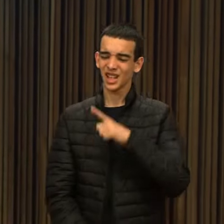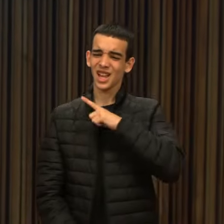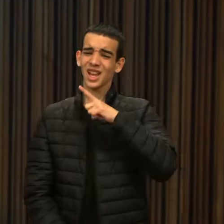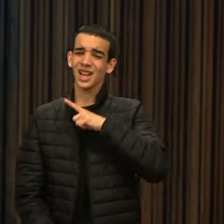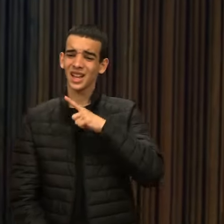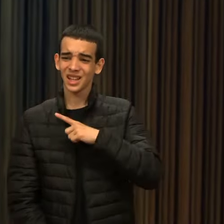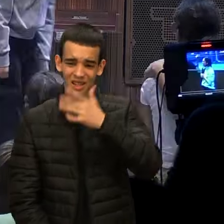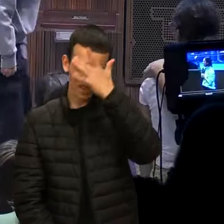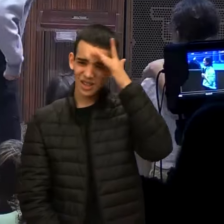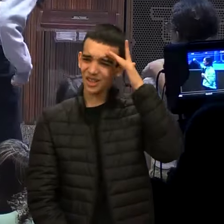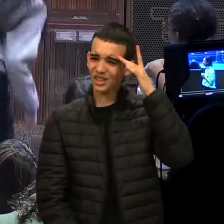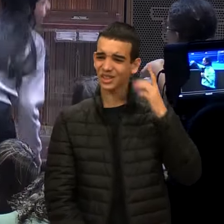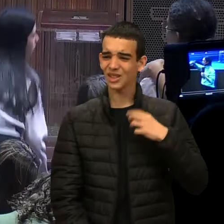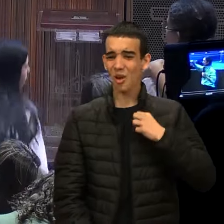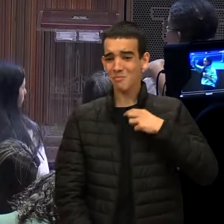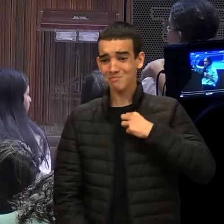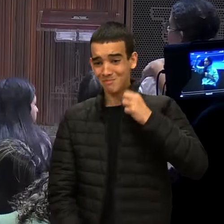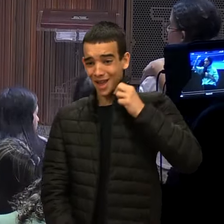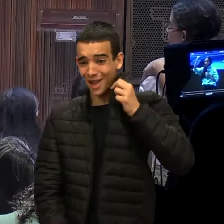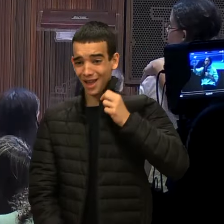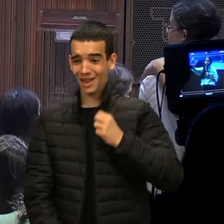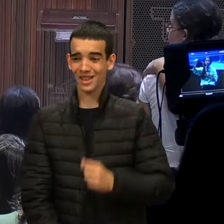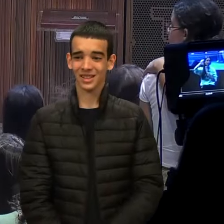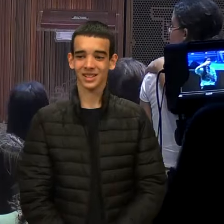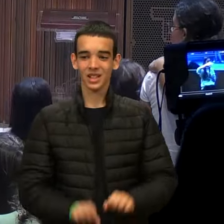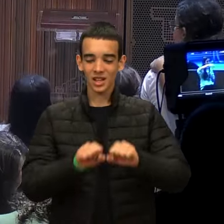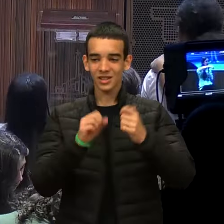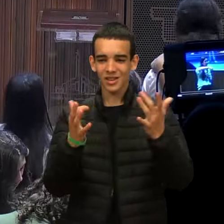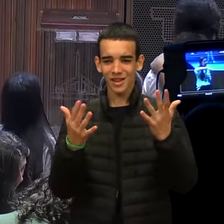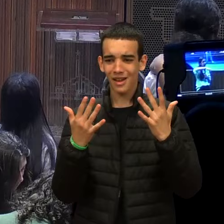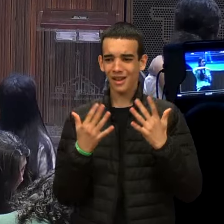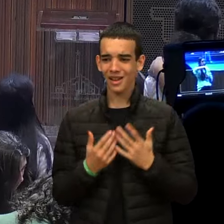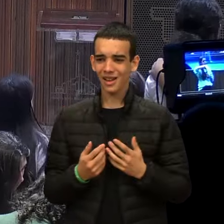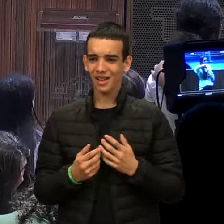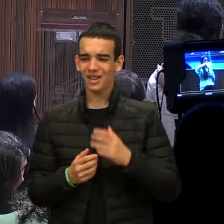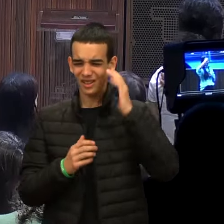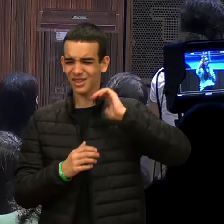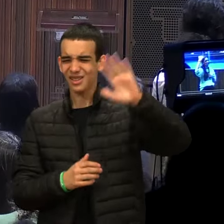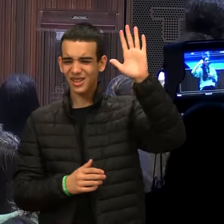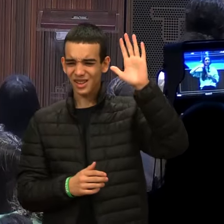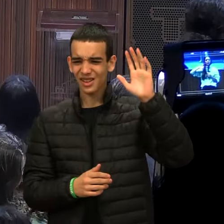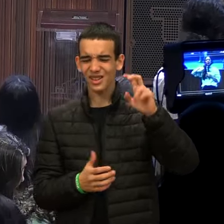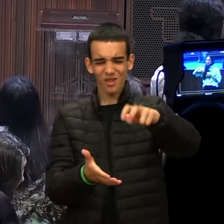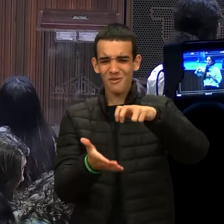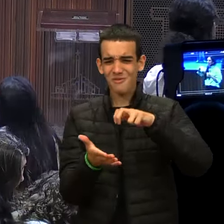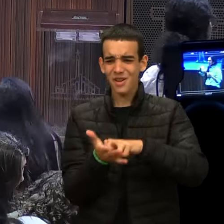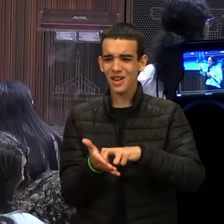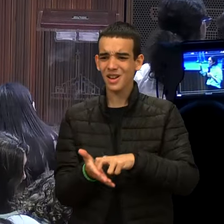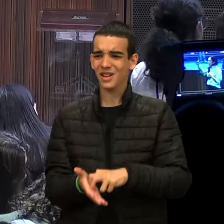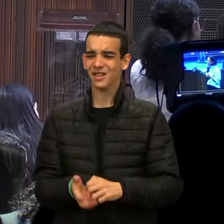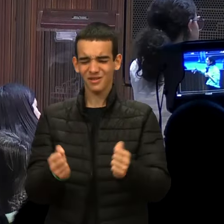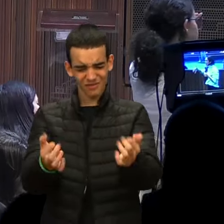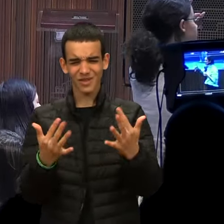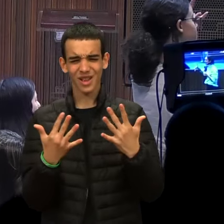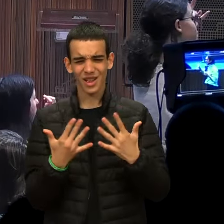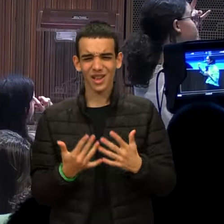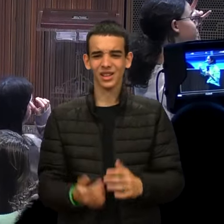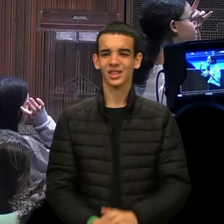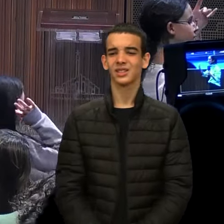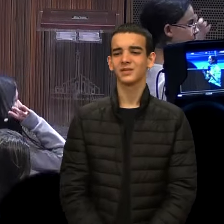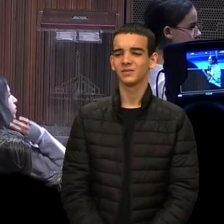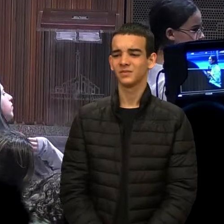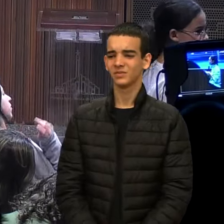pela sua vida. Então vem para cá. Você que levantou a sua mão, se você quiser se ajoelhar, vem até aqui à frente. E hoje você